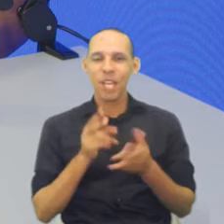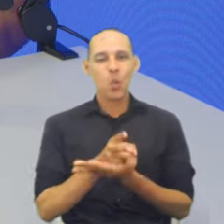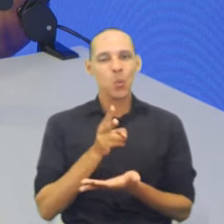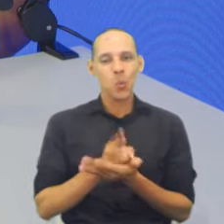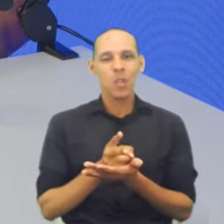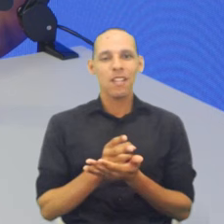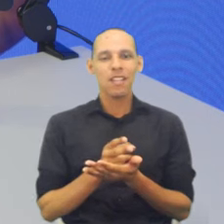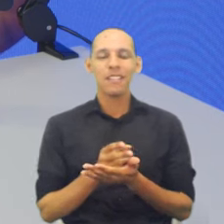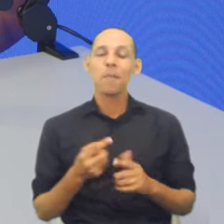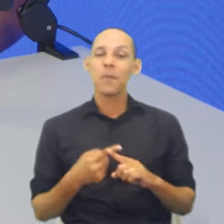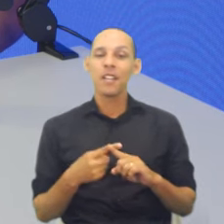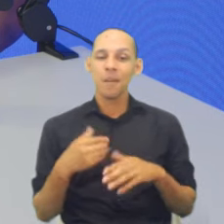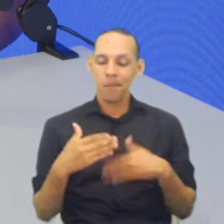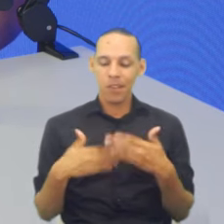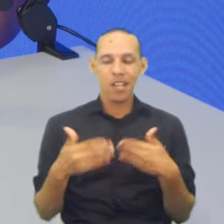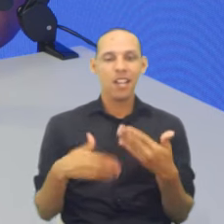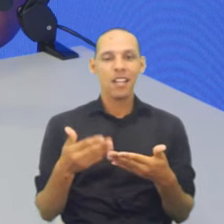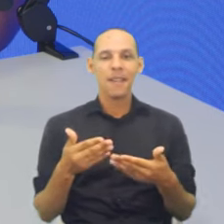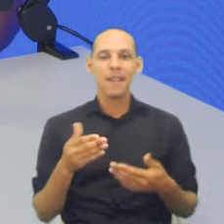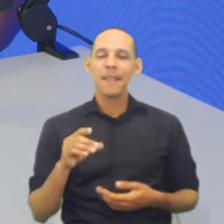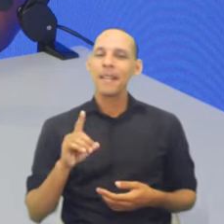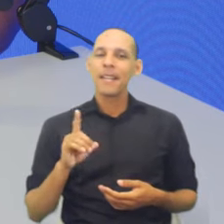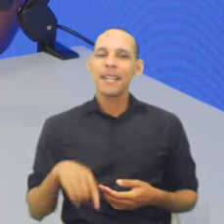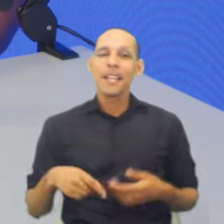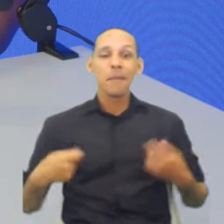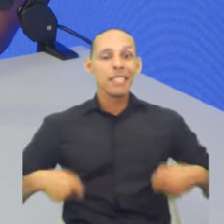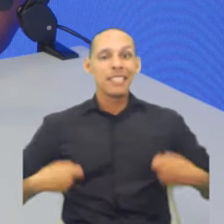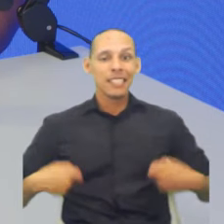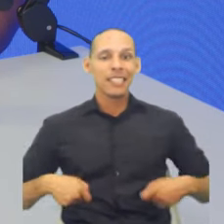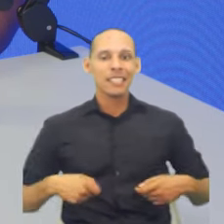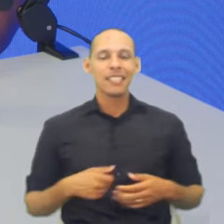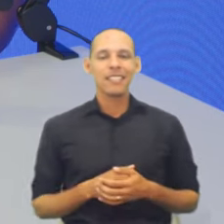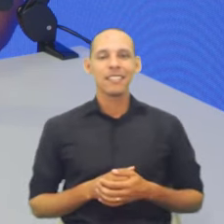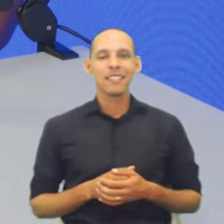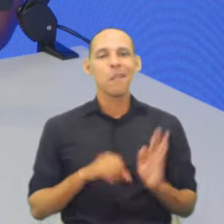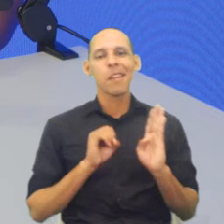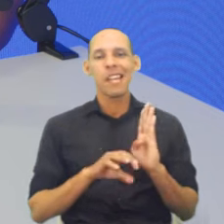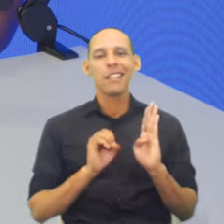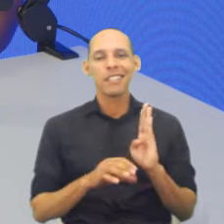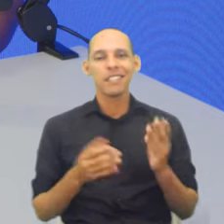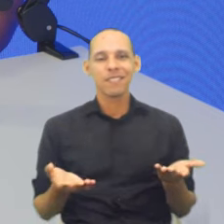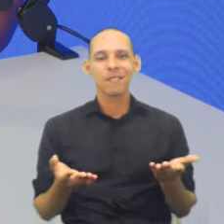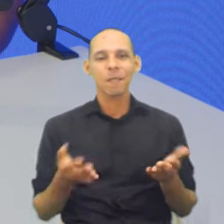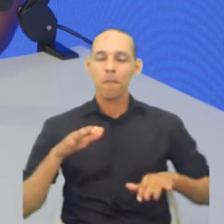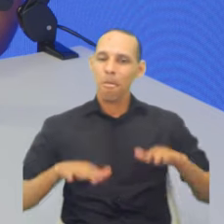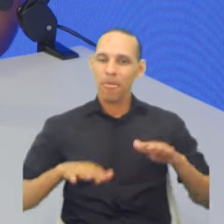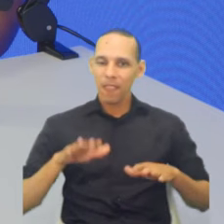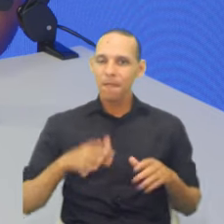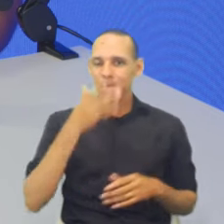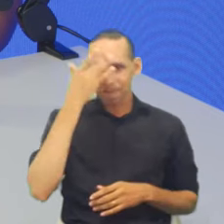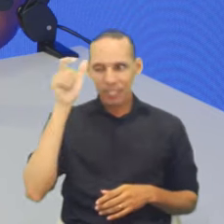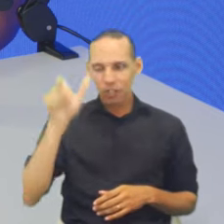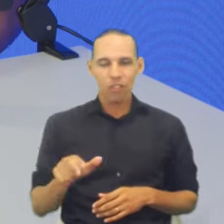processo eh de de necessidade do do benefício né então às vezes uma pessoa